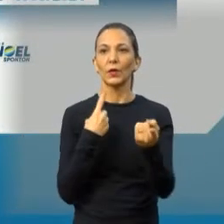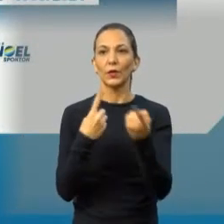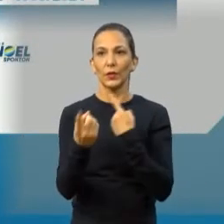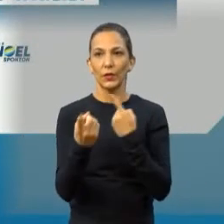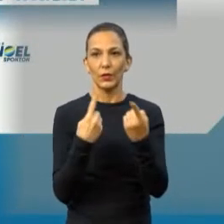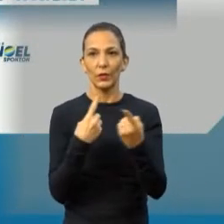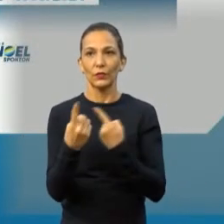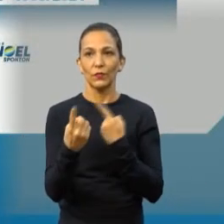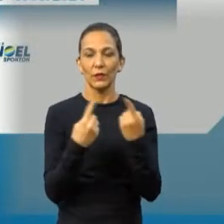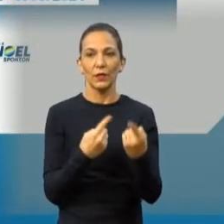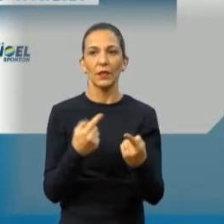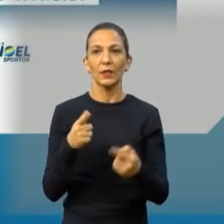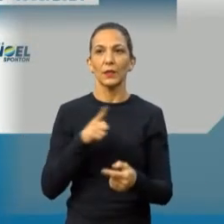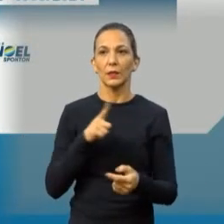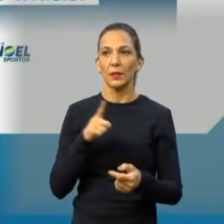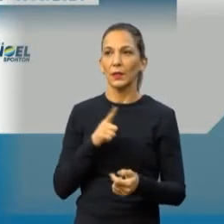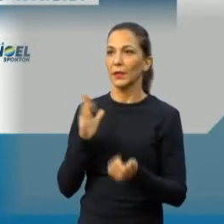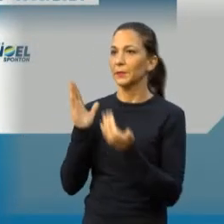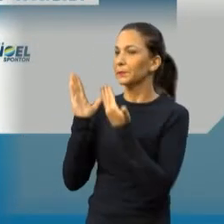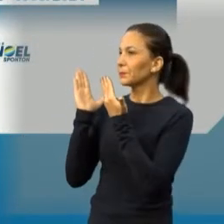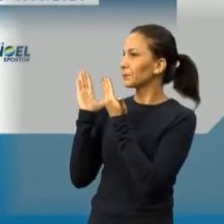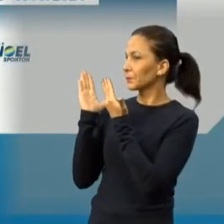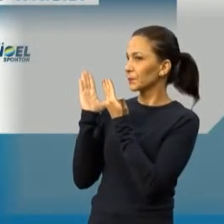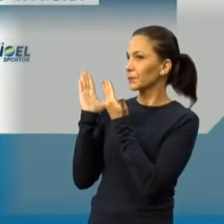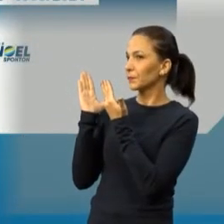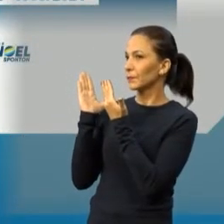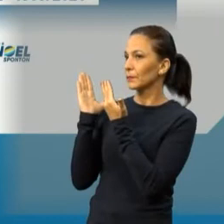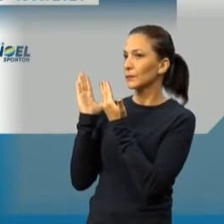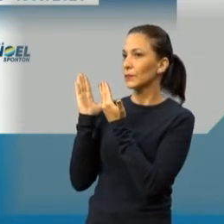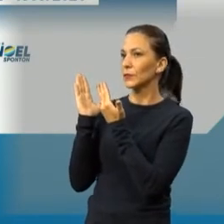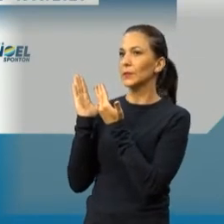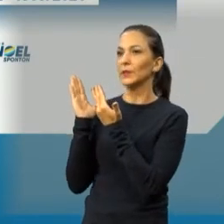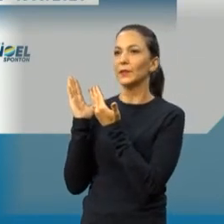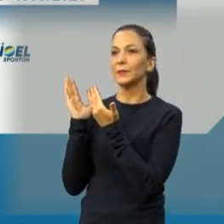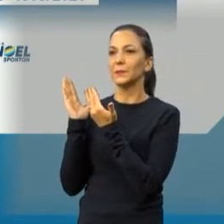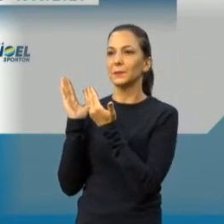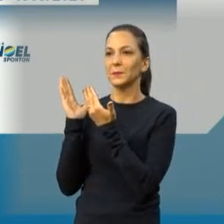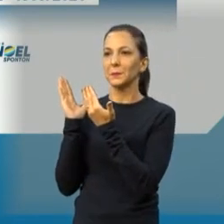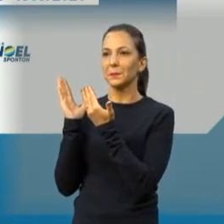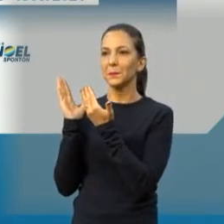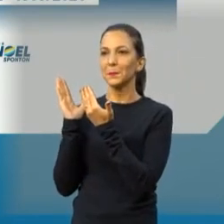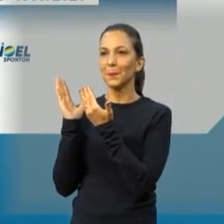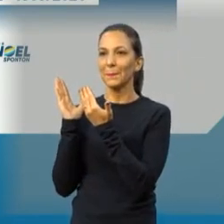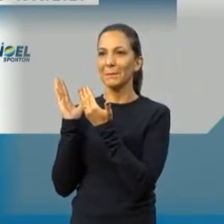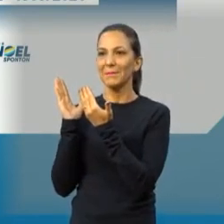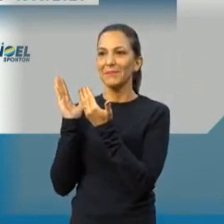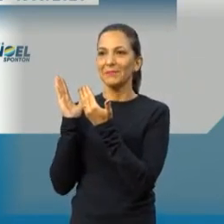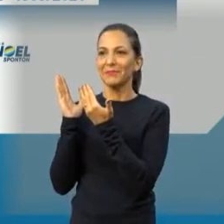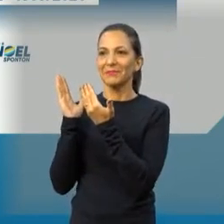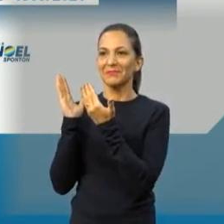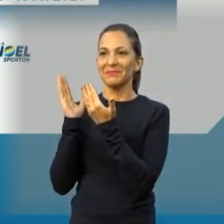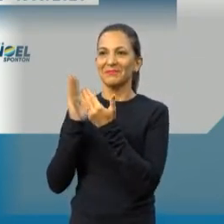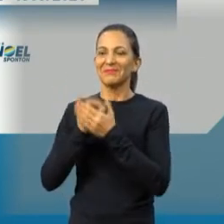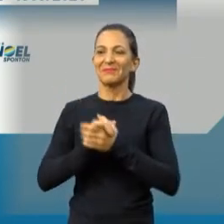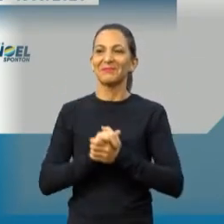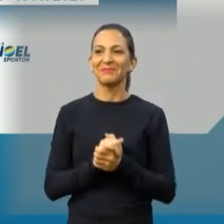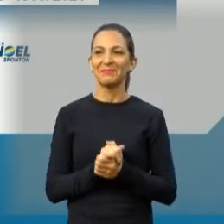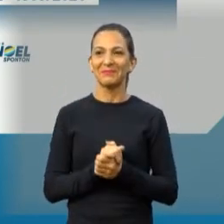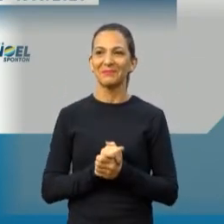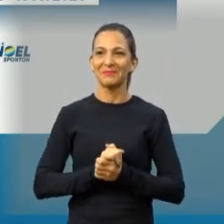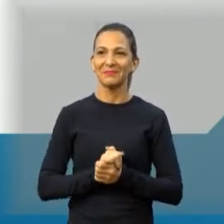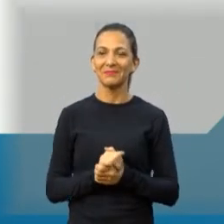dinucci que liga desde o Dumont Parque das Hortênsias interligando com vários bairros como Jardim Holanda Cruzeiro entre outros